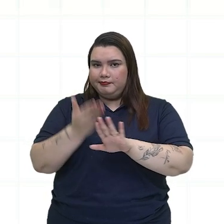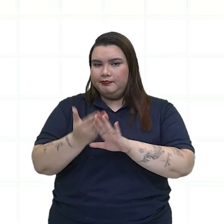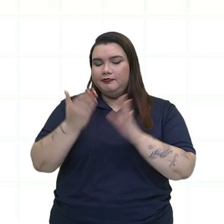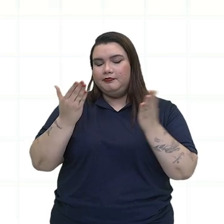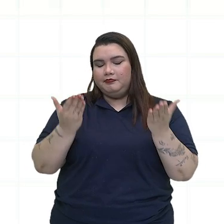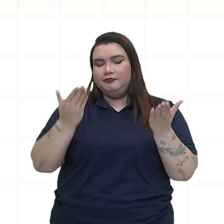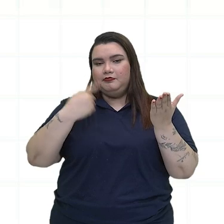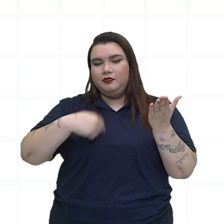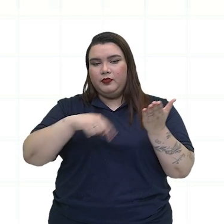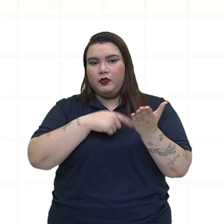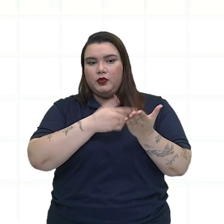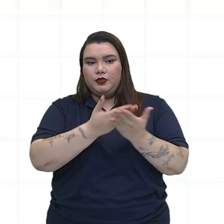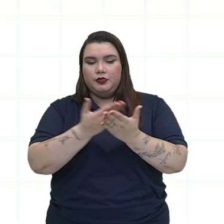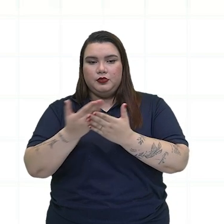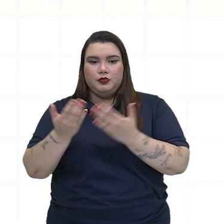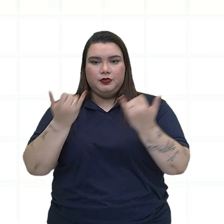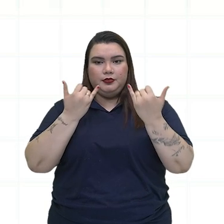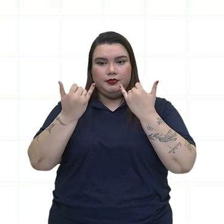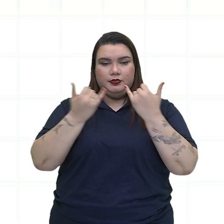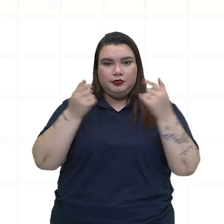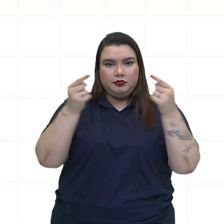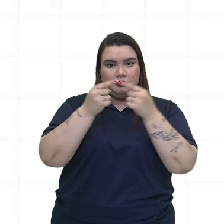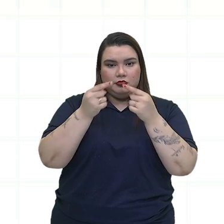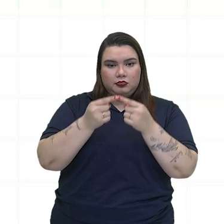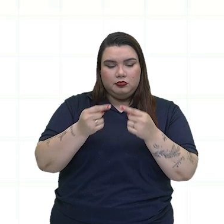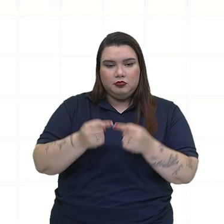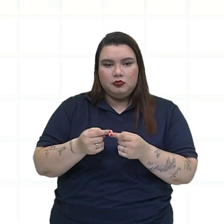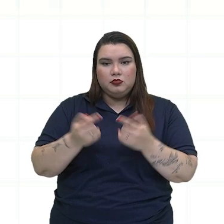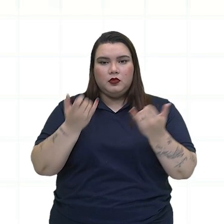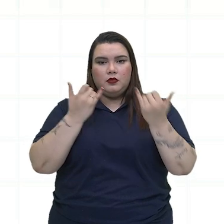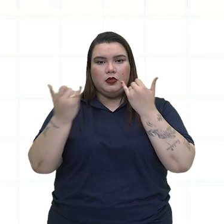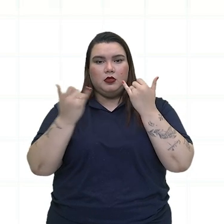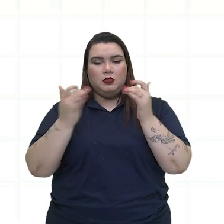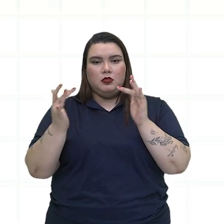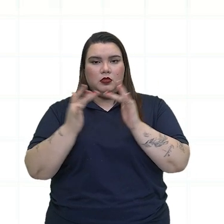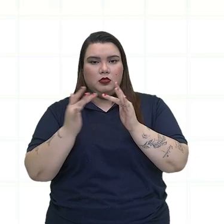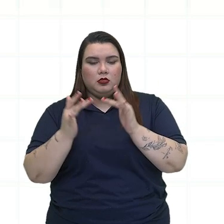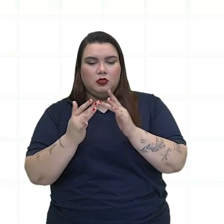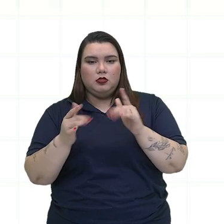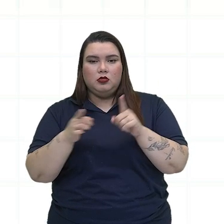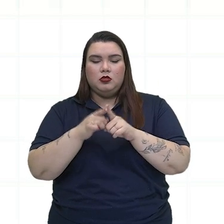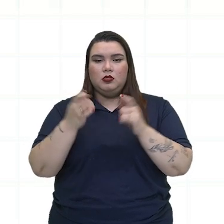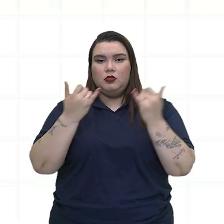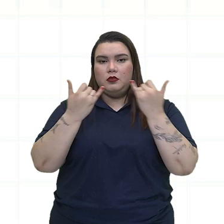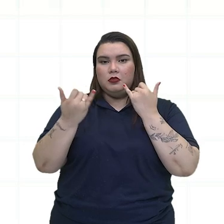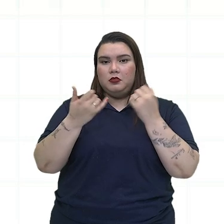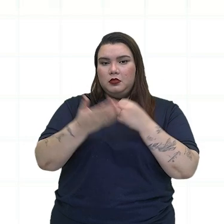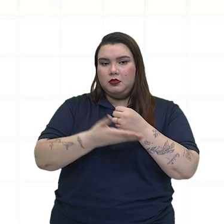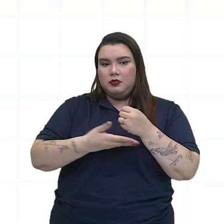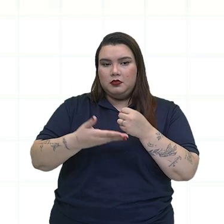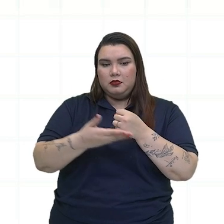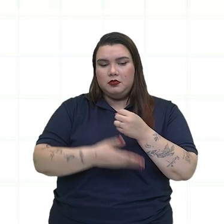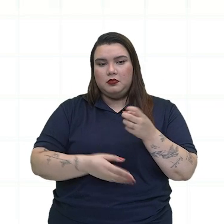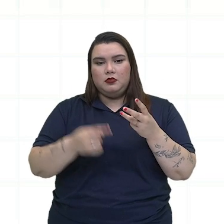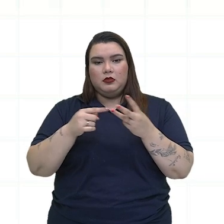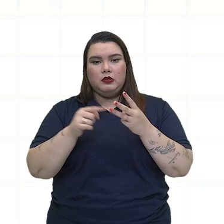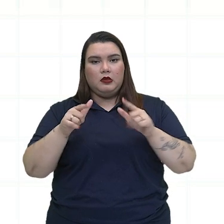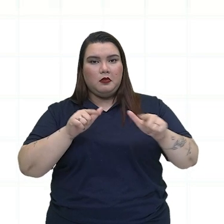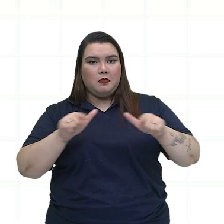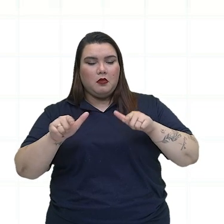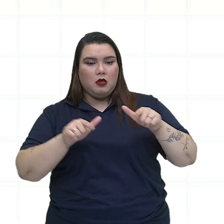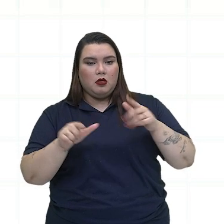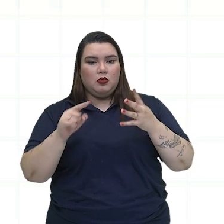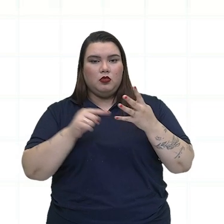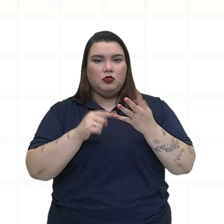nós vimos sobre essas informações de contato, as informações básicas, informações de trabalho,